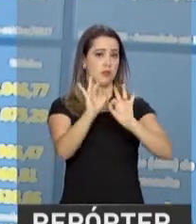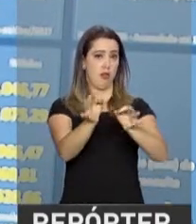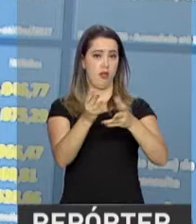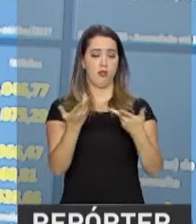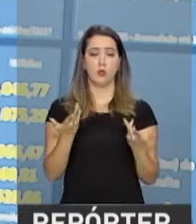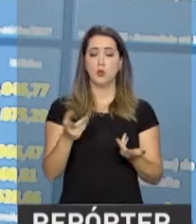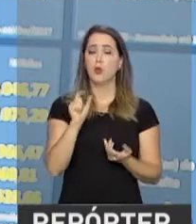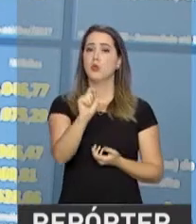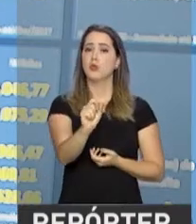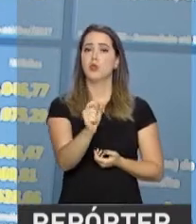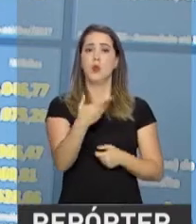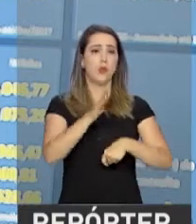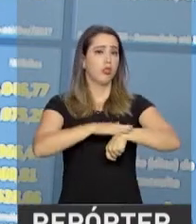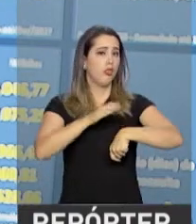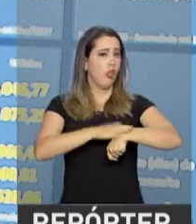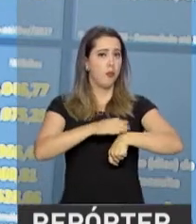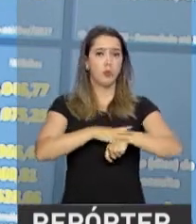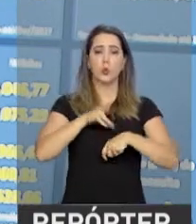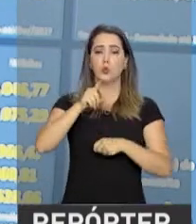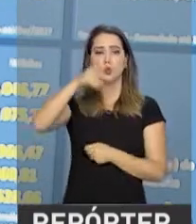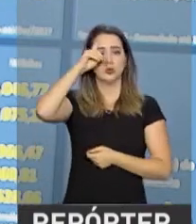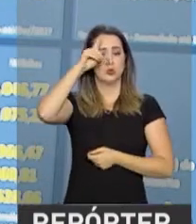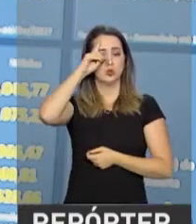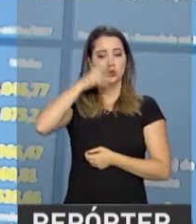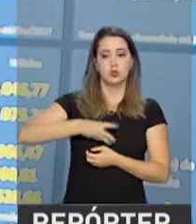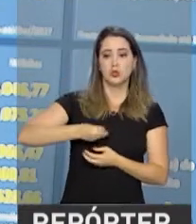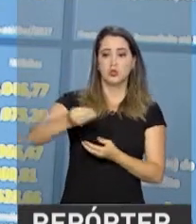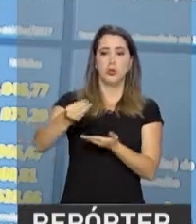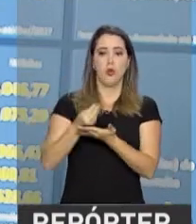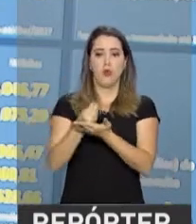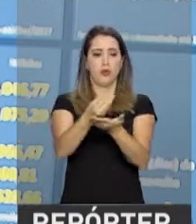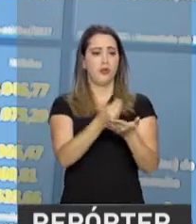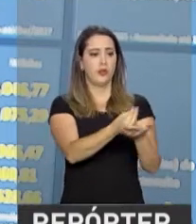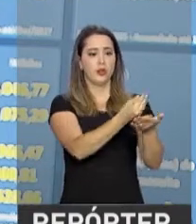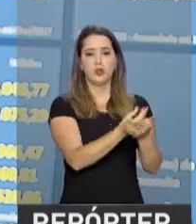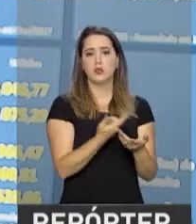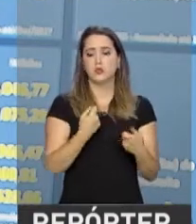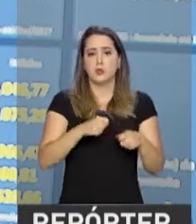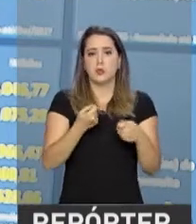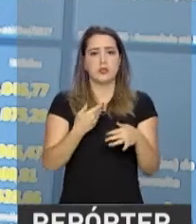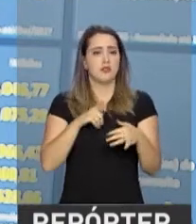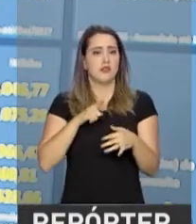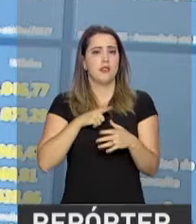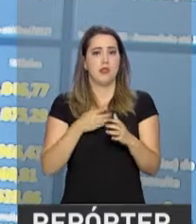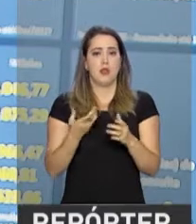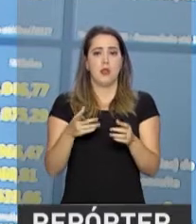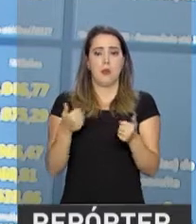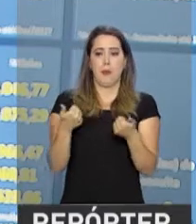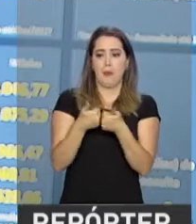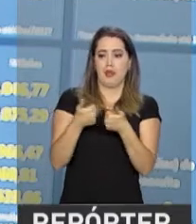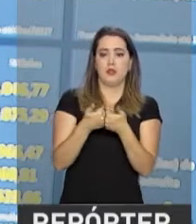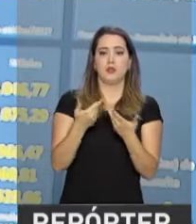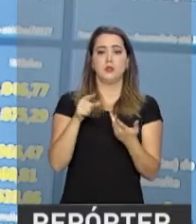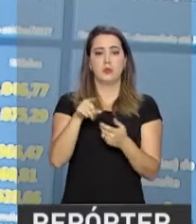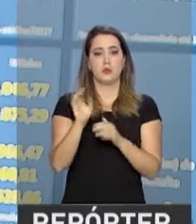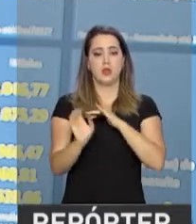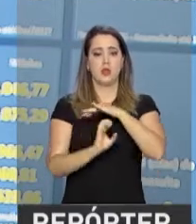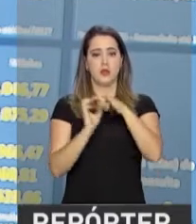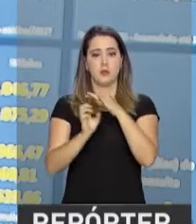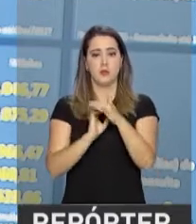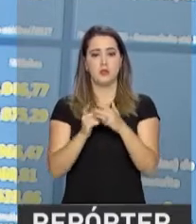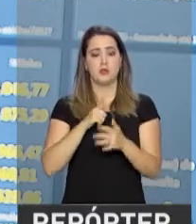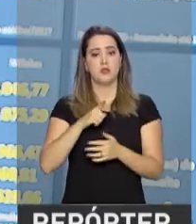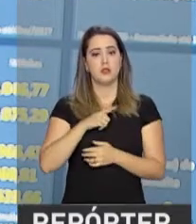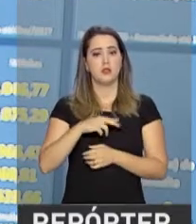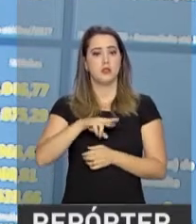fornecidos em tempo real sem que os jogos tenham que mantê-los em estoque a empresa que for contratada ela